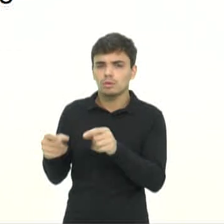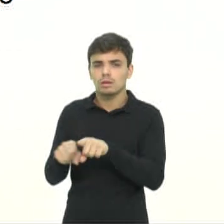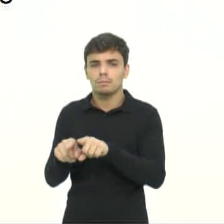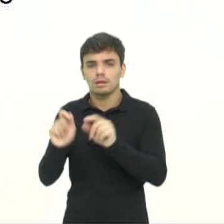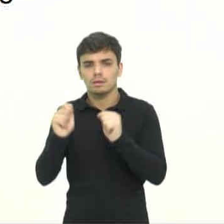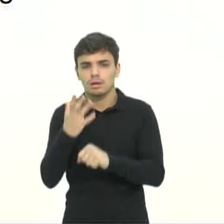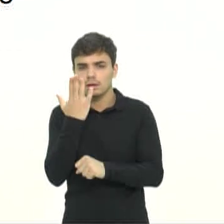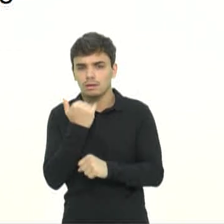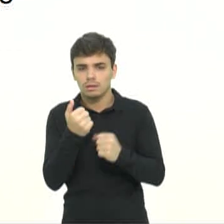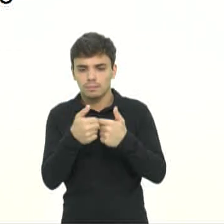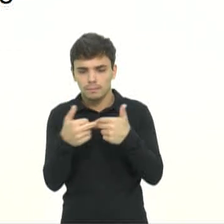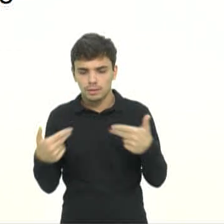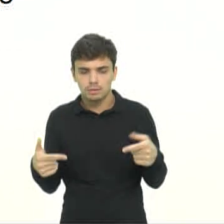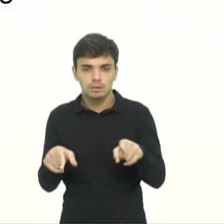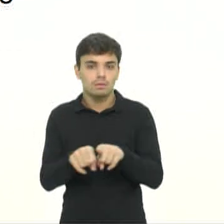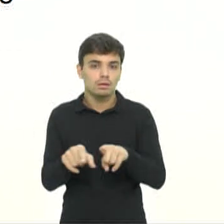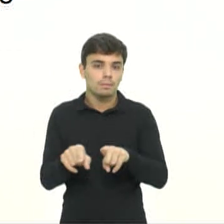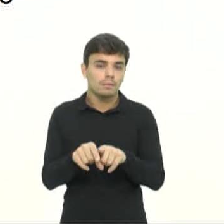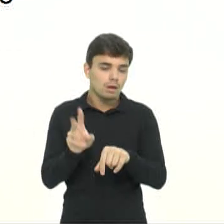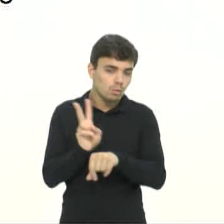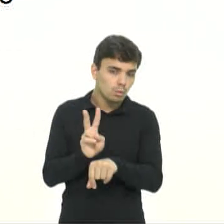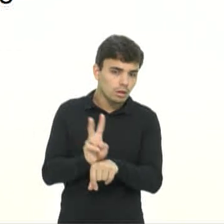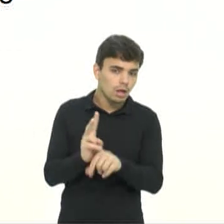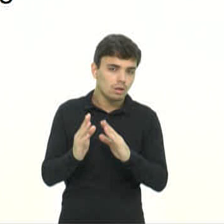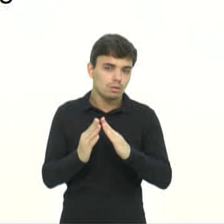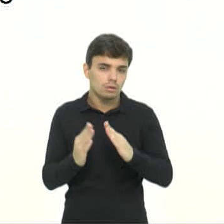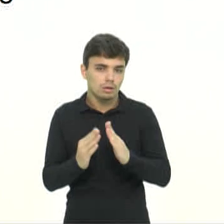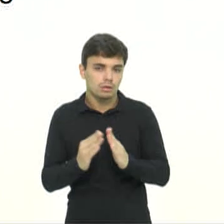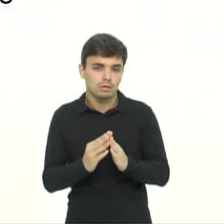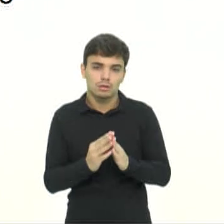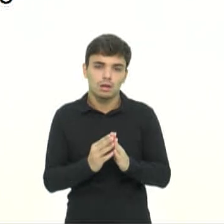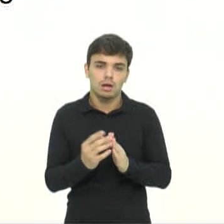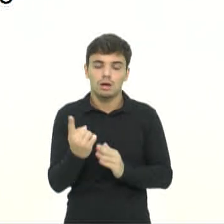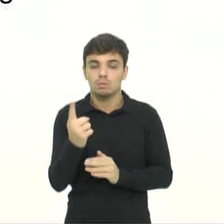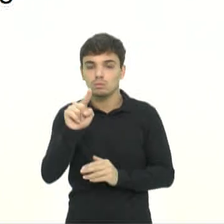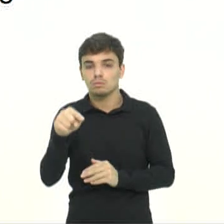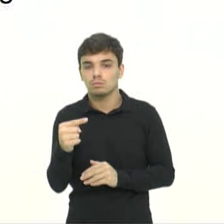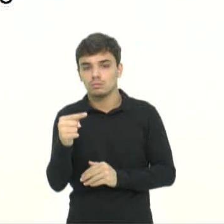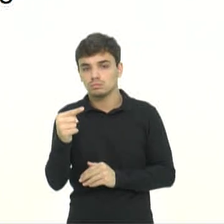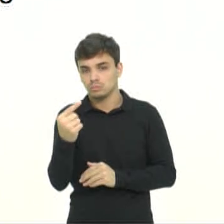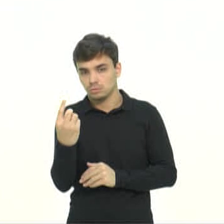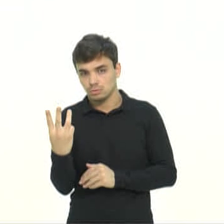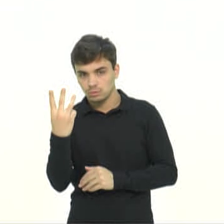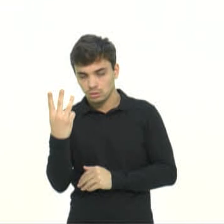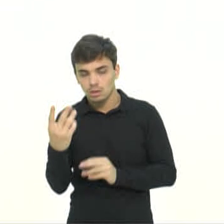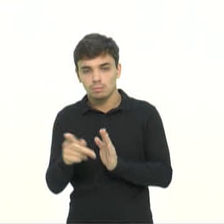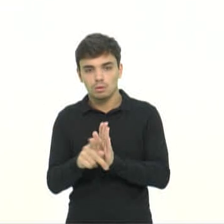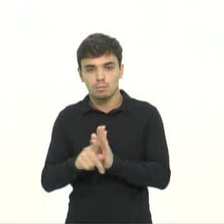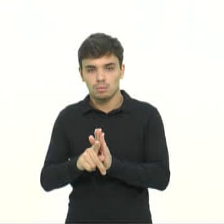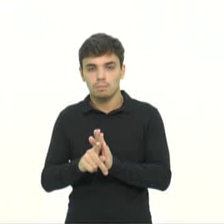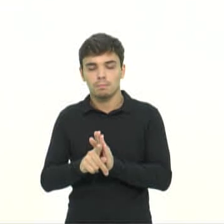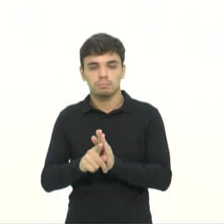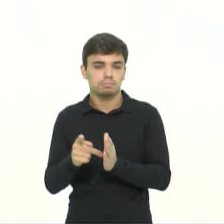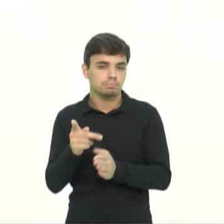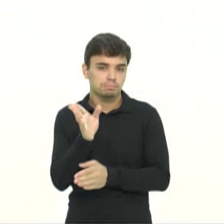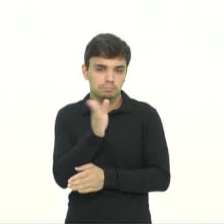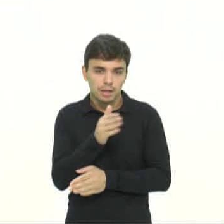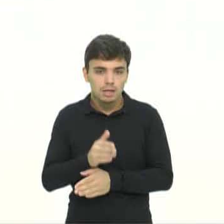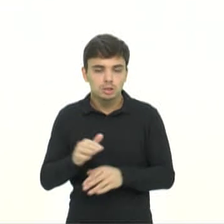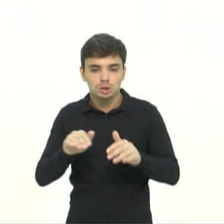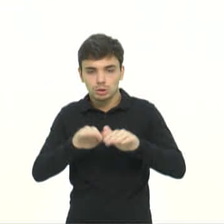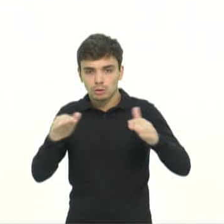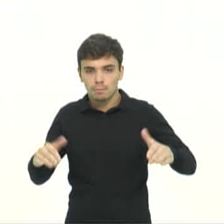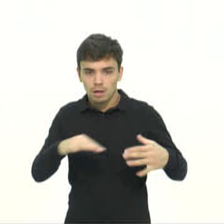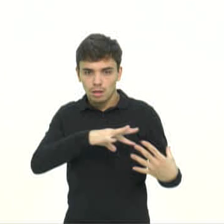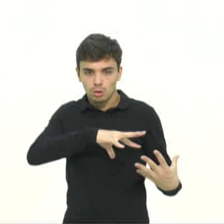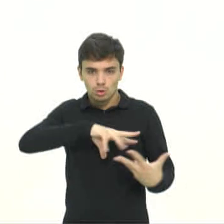alimentação, reprodução e refúgio a 1/3 de todas as espécies de peixes marinhos do mundo. Entre os típicos